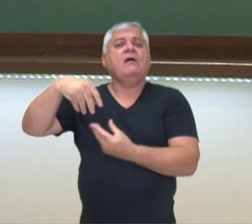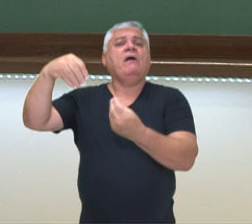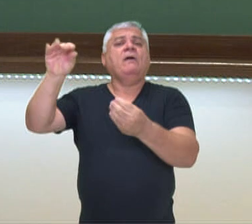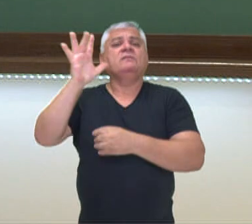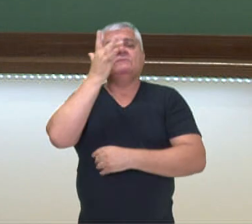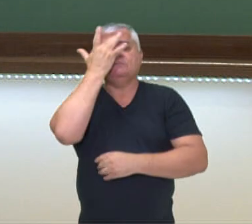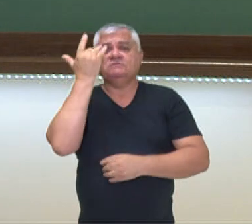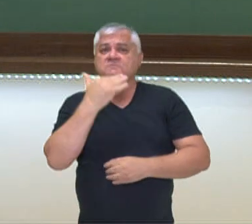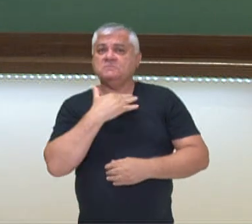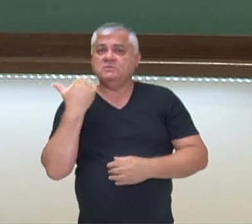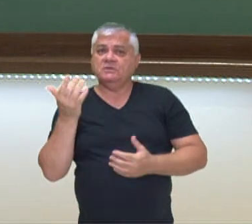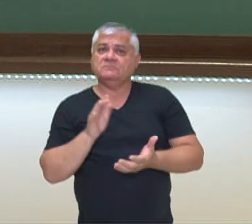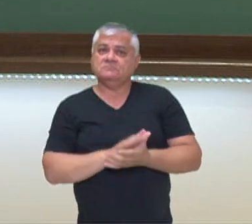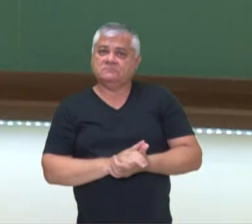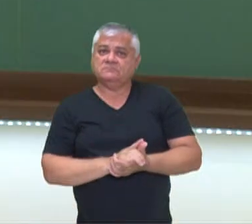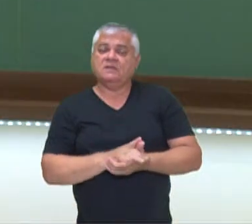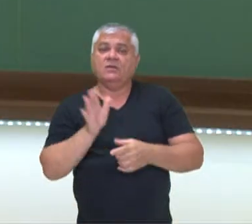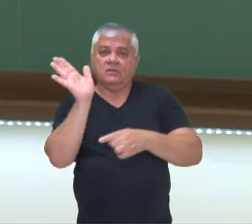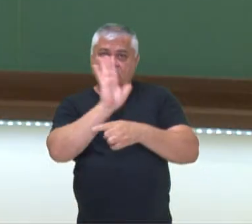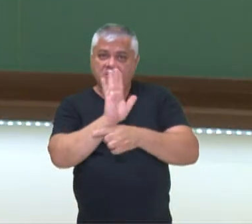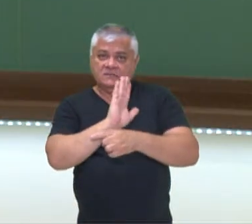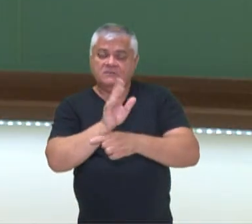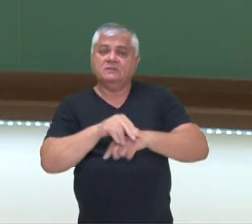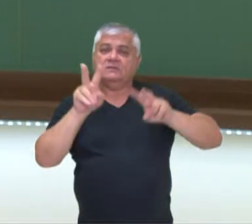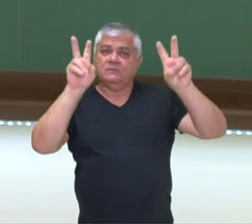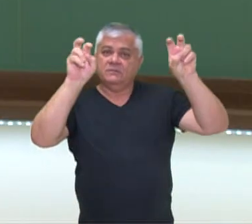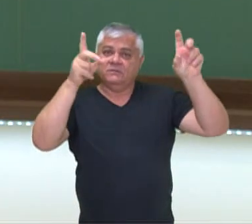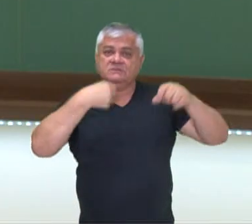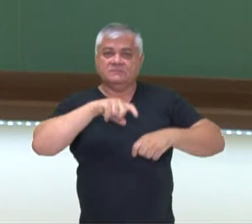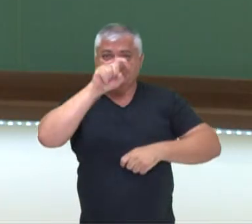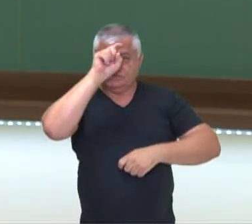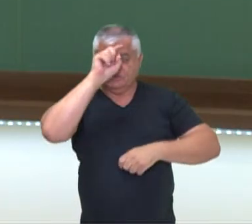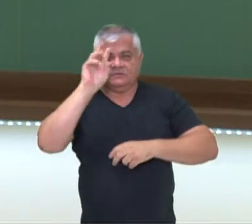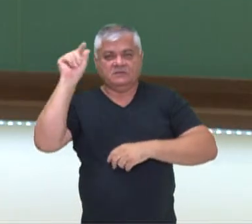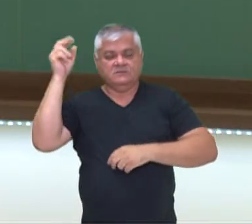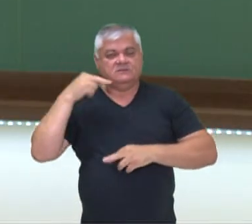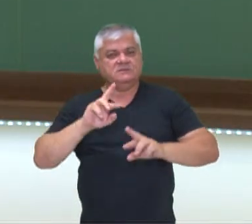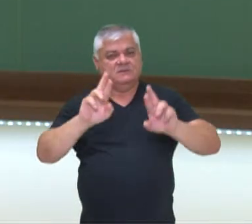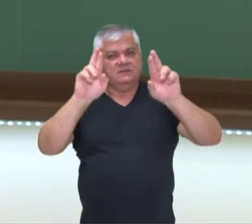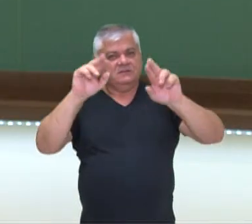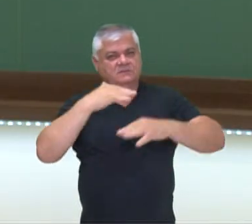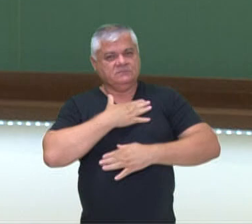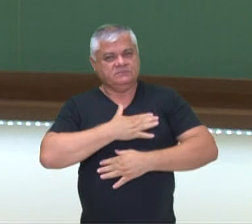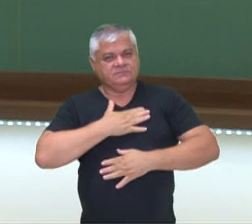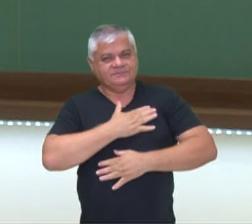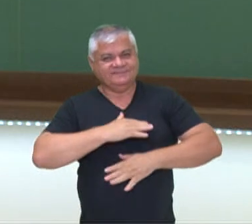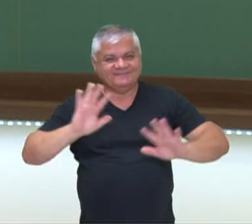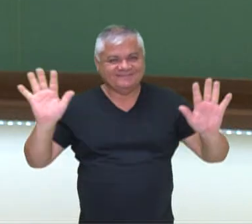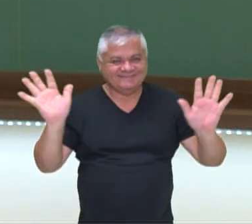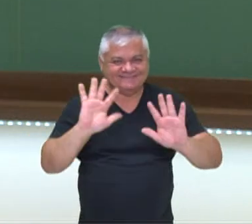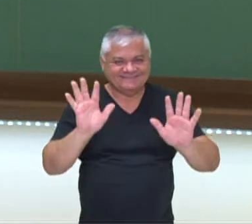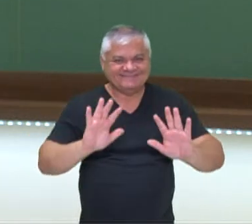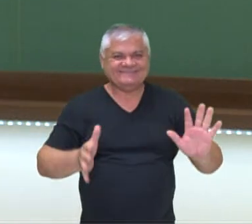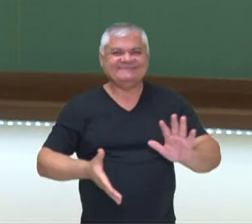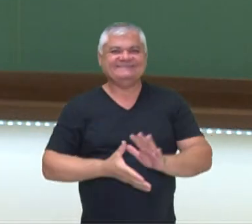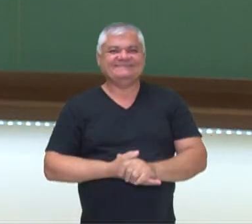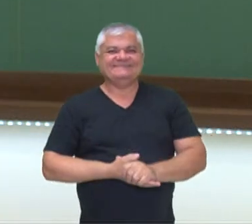estão falecidos? Nesse vídeo, nós falamos sobre o Egito Antigo. Espero que vocês tenham gostado. Até breve.